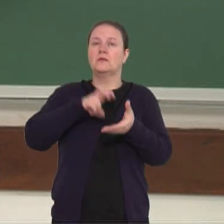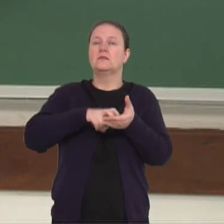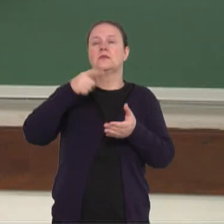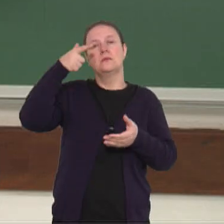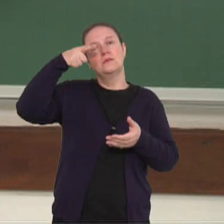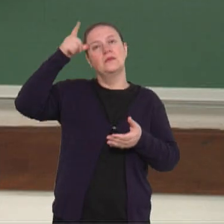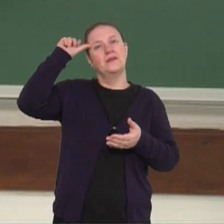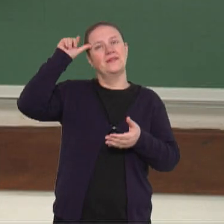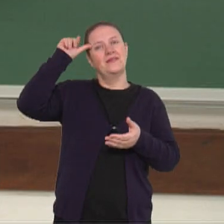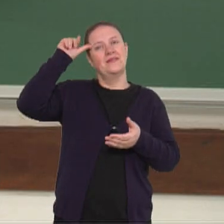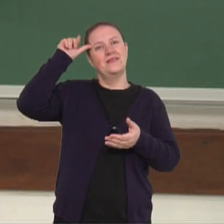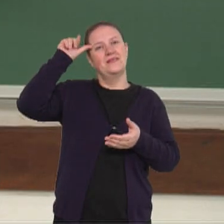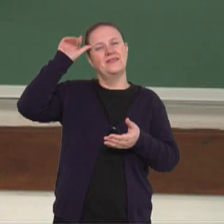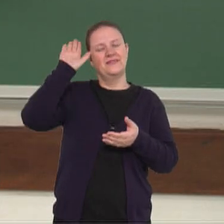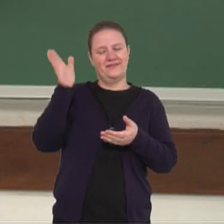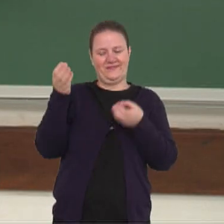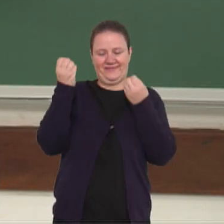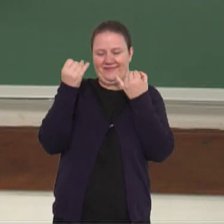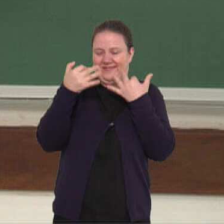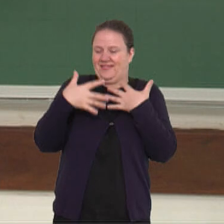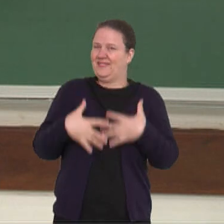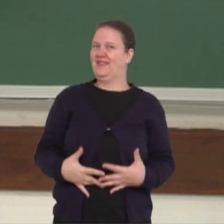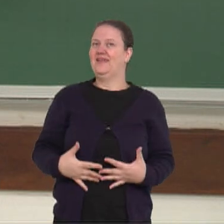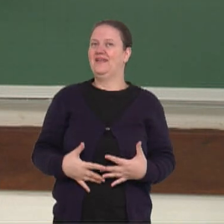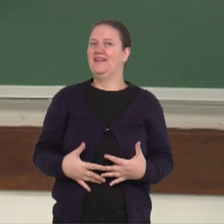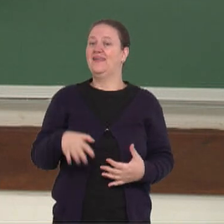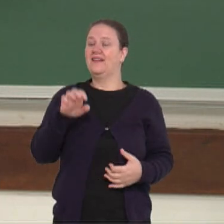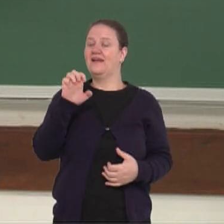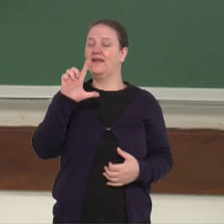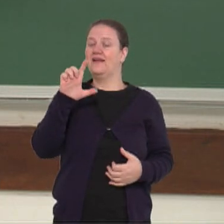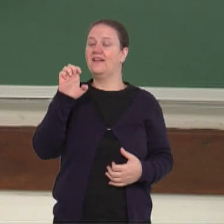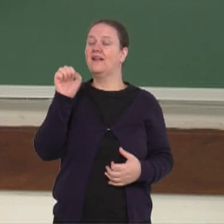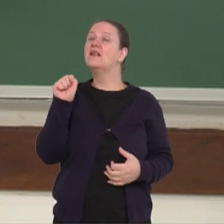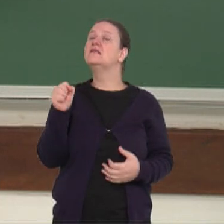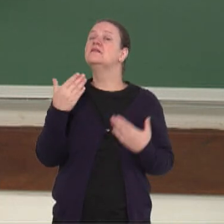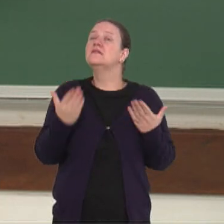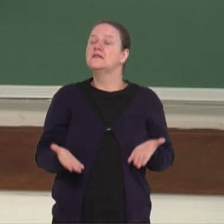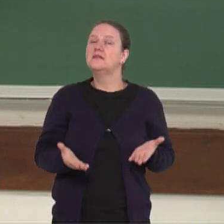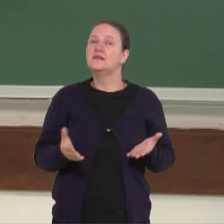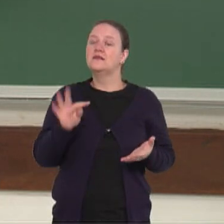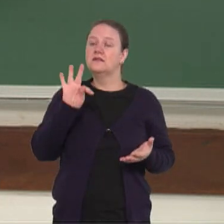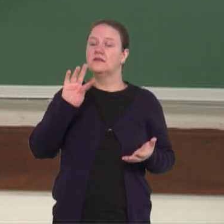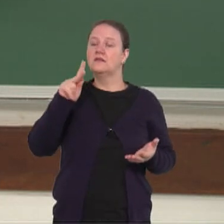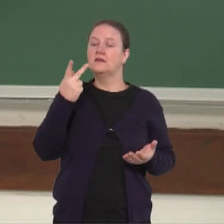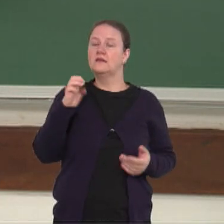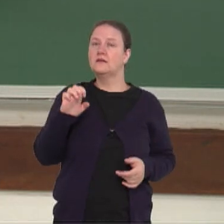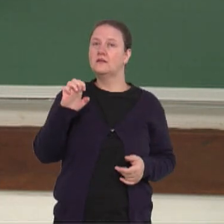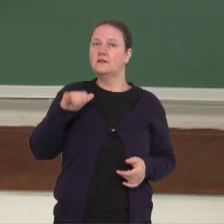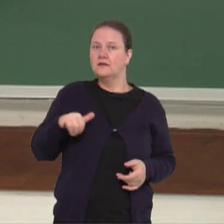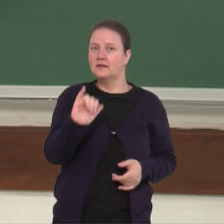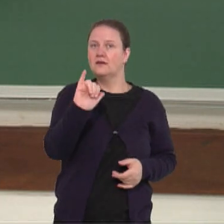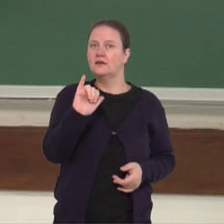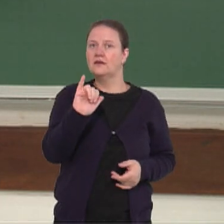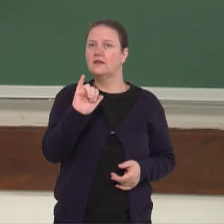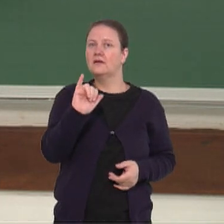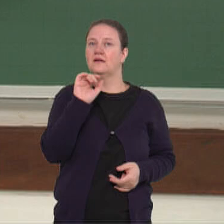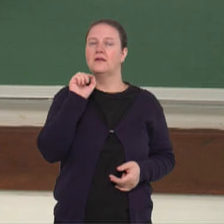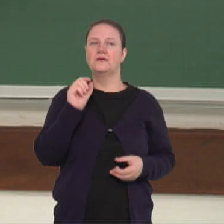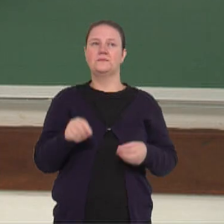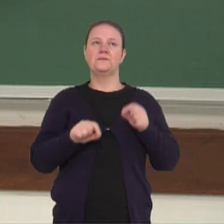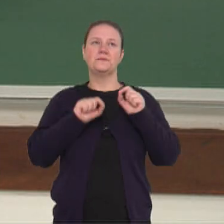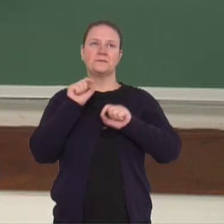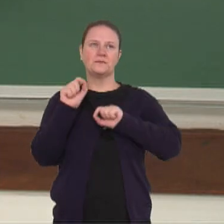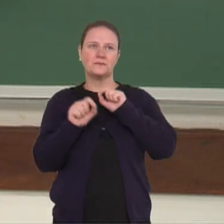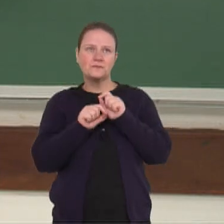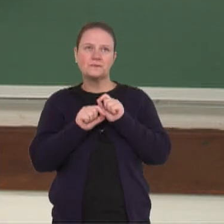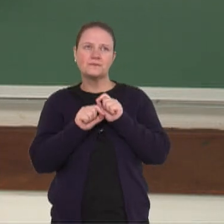Então, gente, já falei tudo, né? Se são eles, qual que é o verbo to be correspondente a eles no passado? Were. E